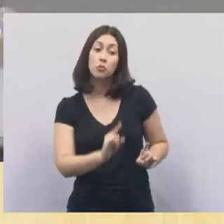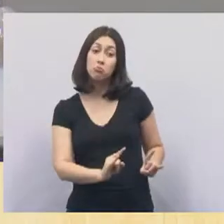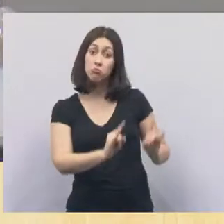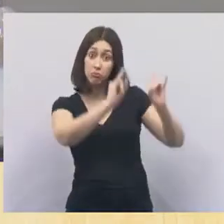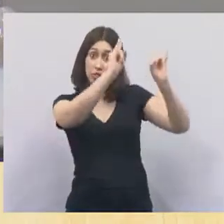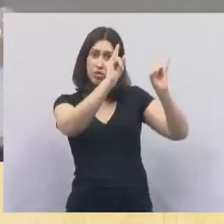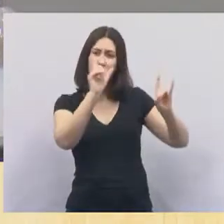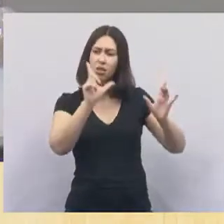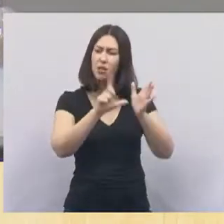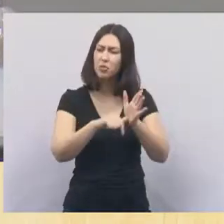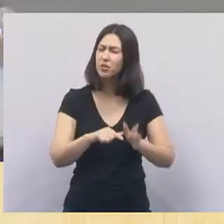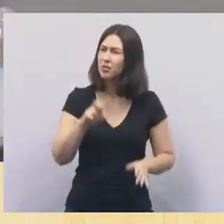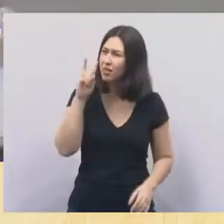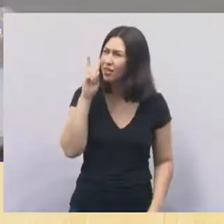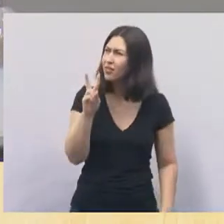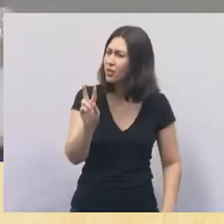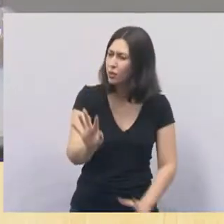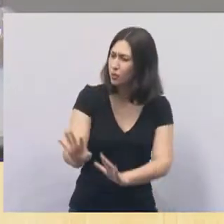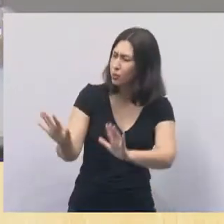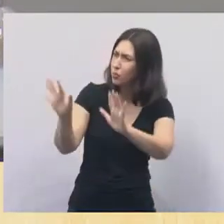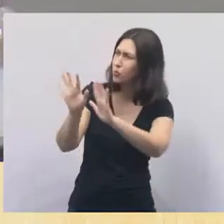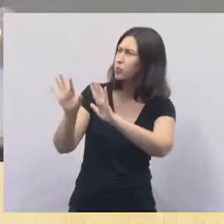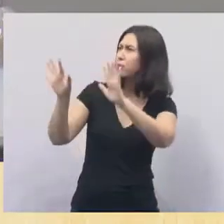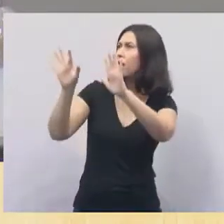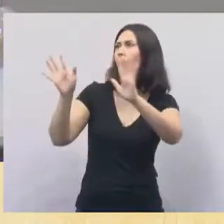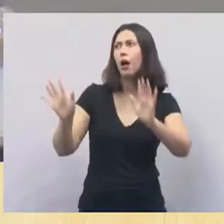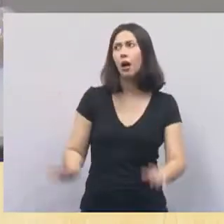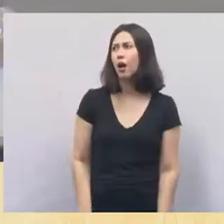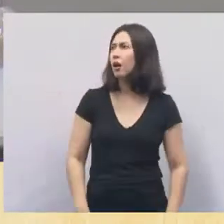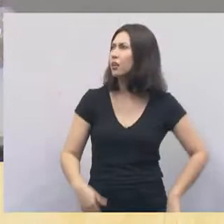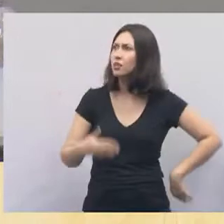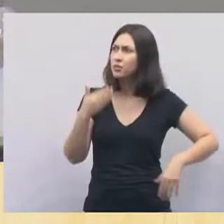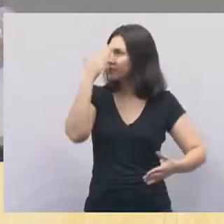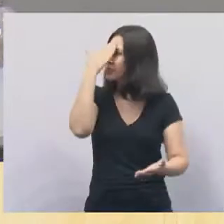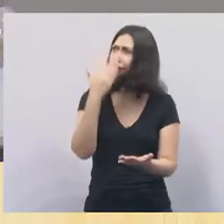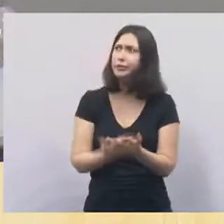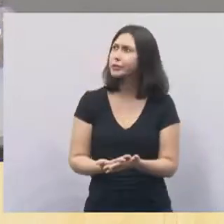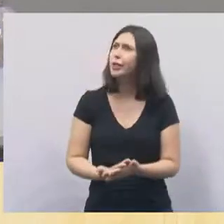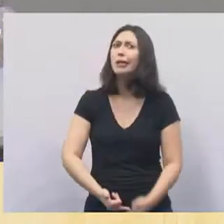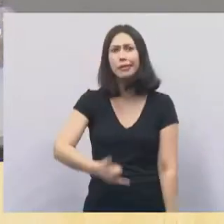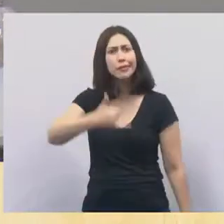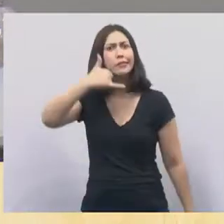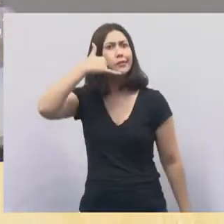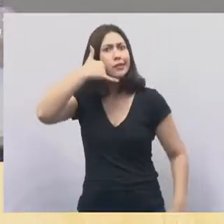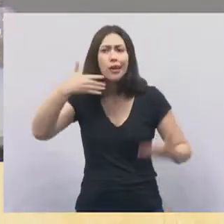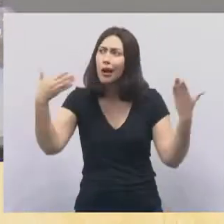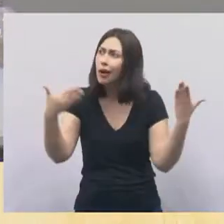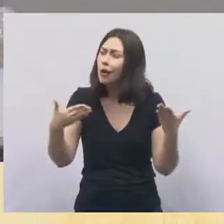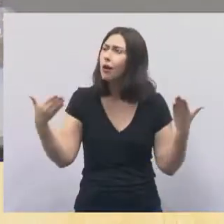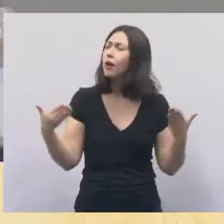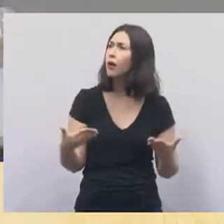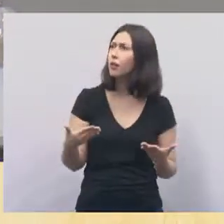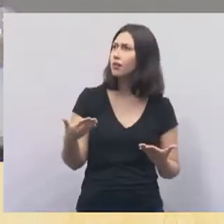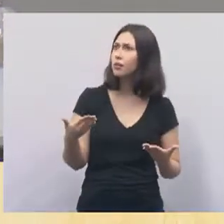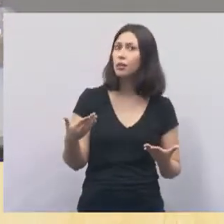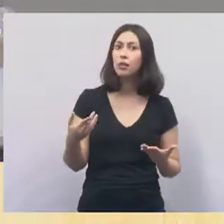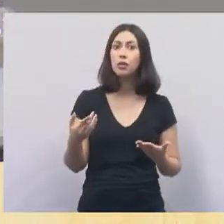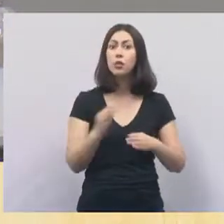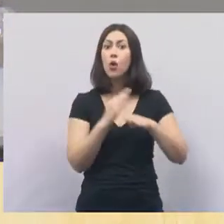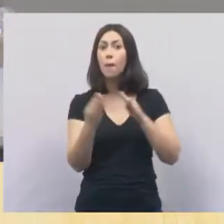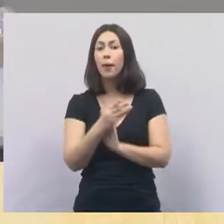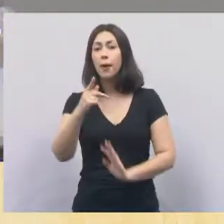que eu moro daqui a pouco eu vejo uma fumaça subindo falei não não é possível mano vamos ligar agora para ver isso aí que tá acontecendo Parque Santo